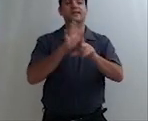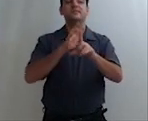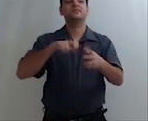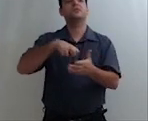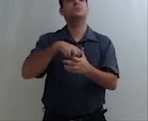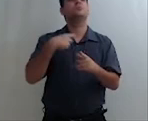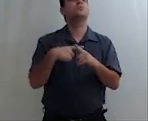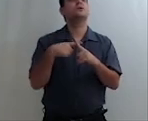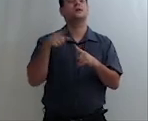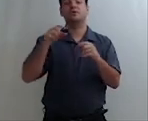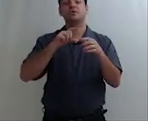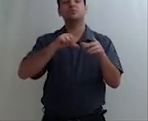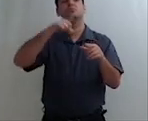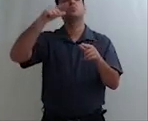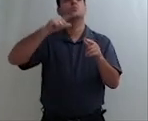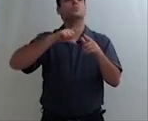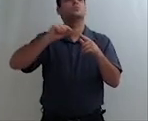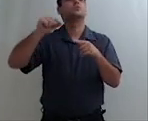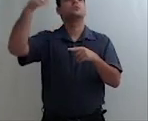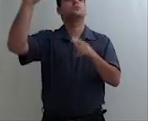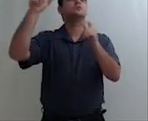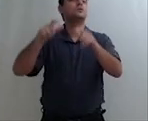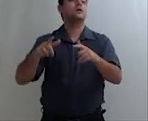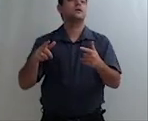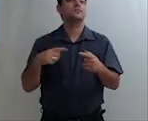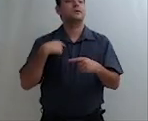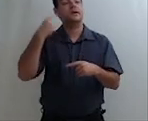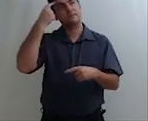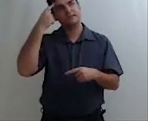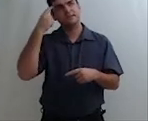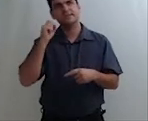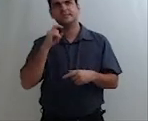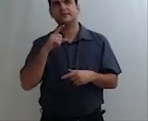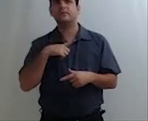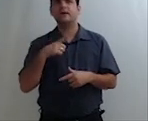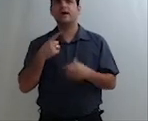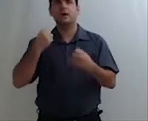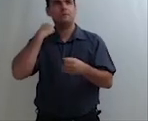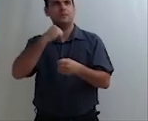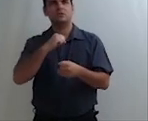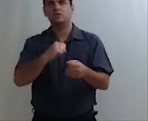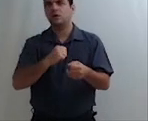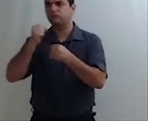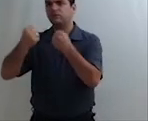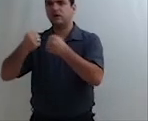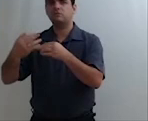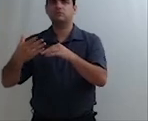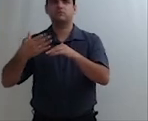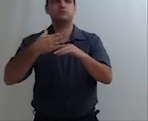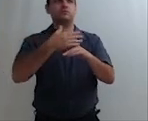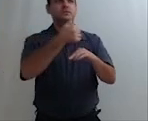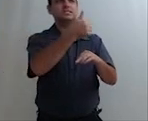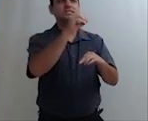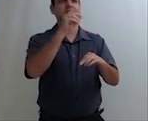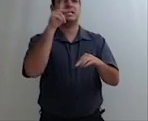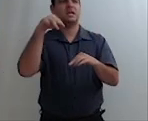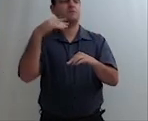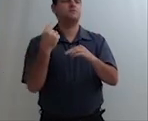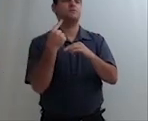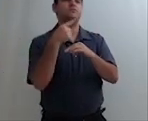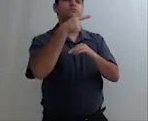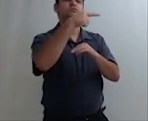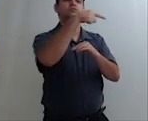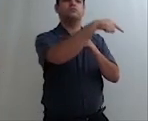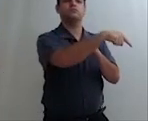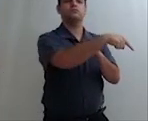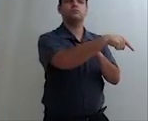transportarem o cadáver do local do crime mais de 100 Km sendo ao menos em tese indicativo que irão